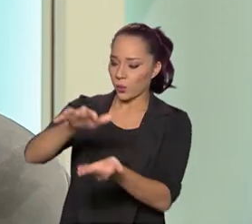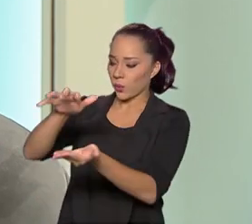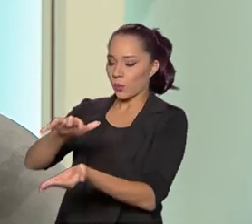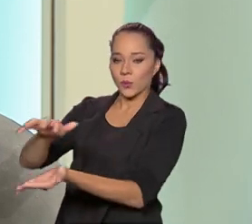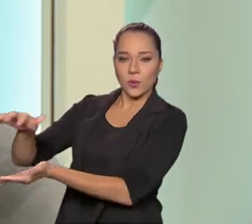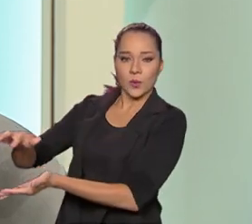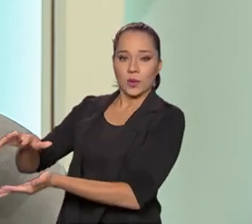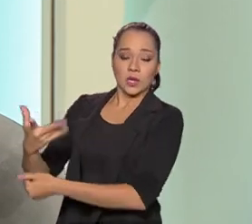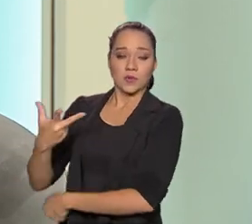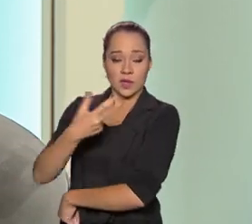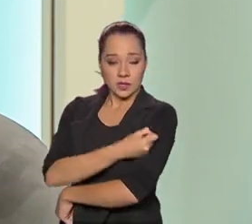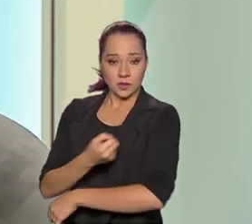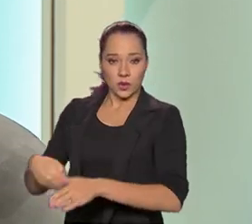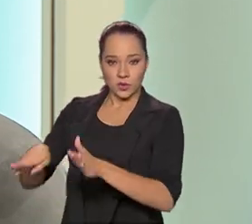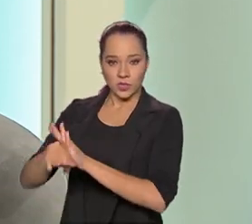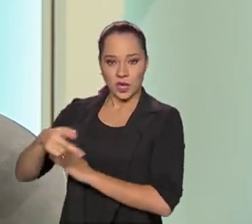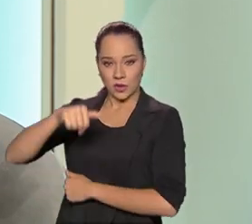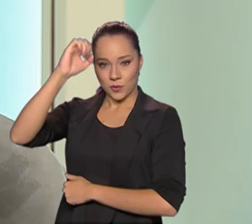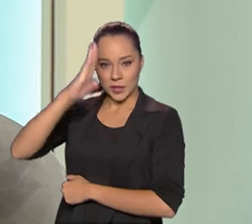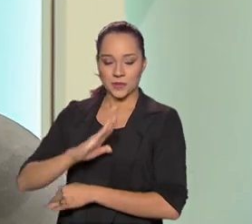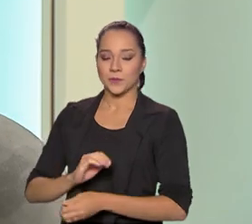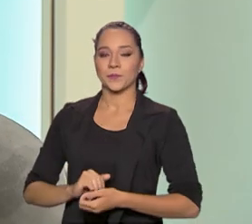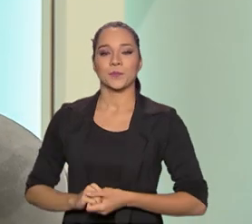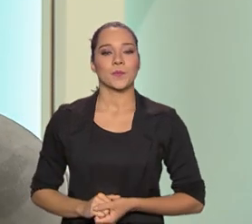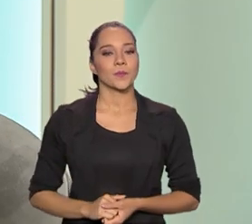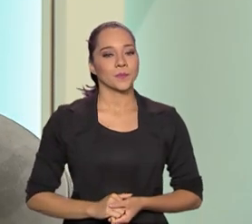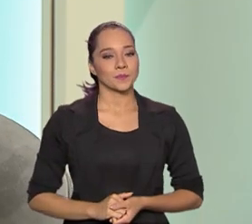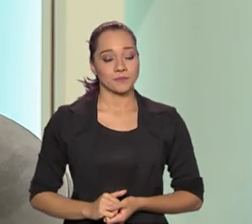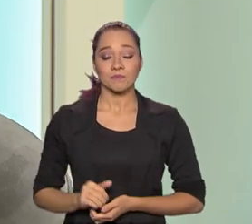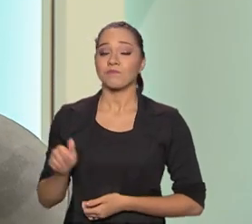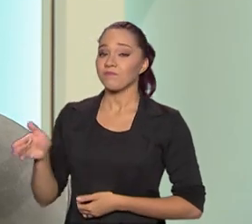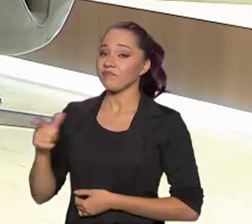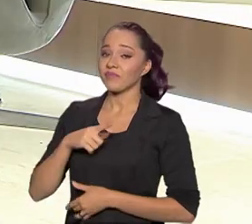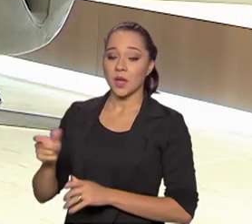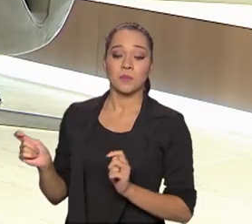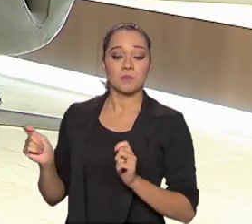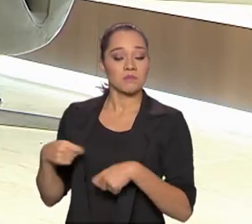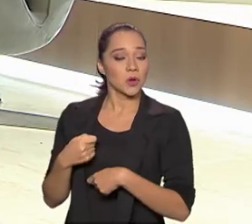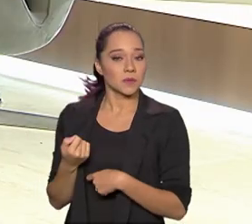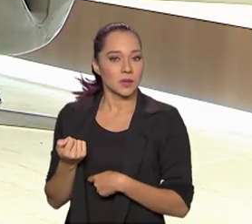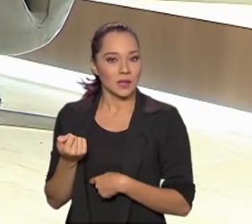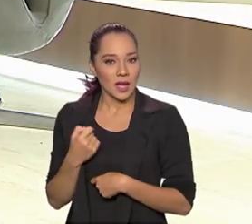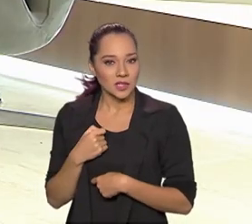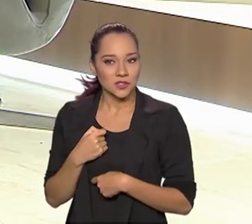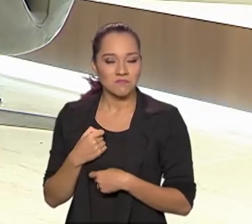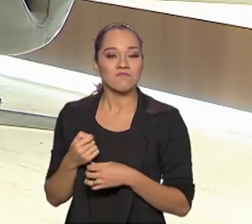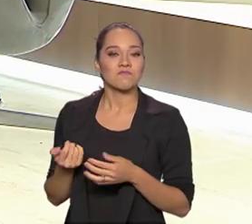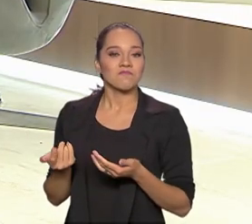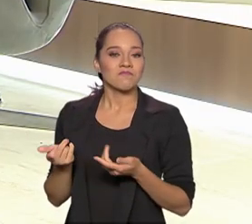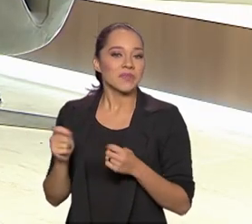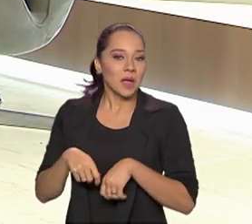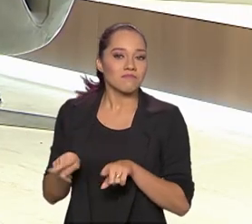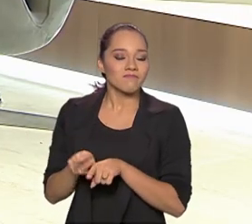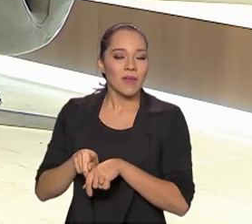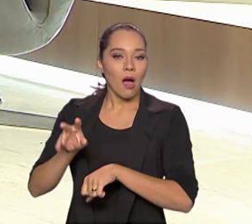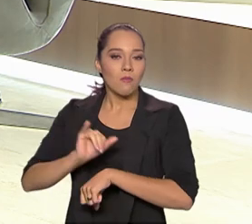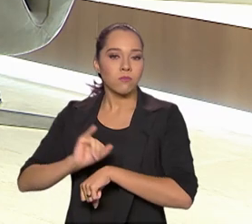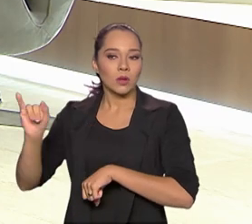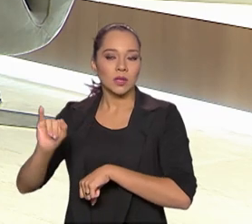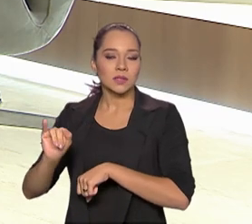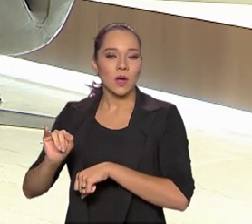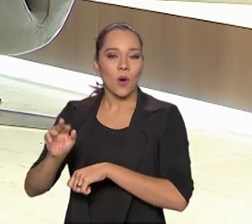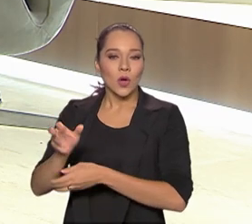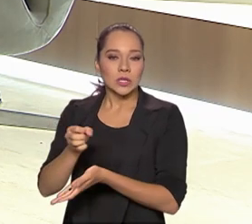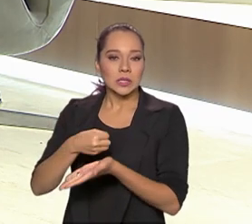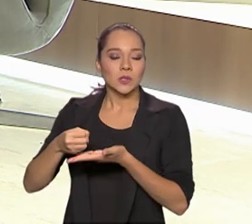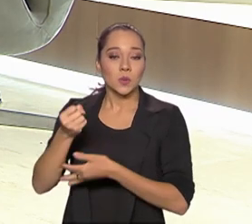vacinas quando chegam no território nacional. Isso tem possibilitado, de igual modo, a importação de insumos